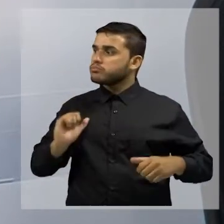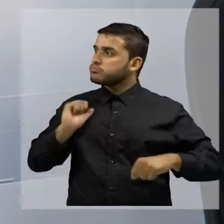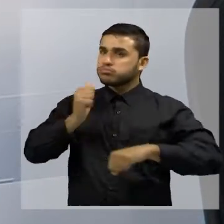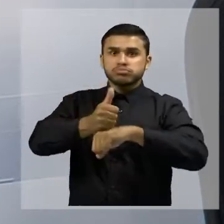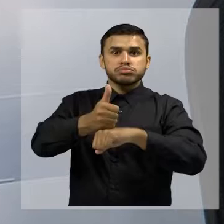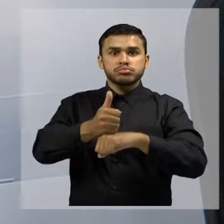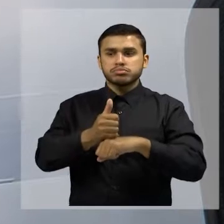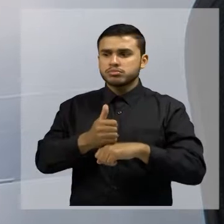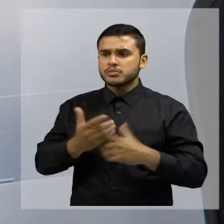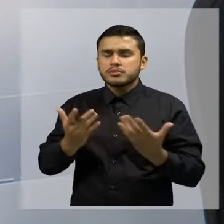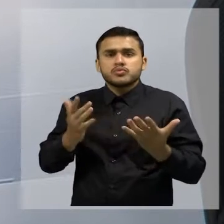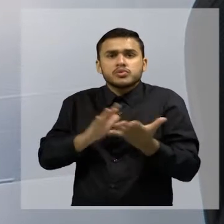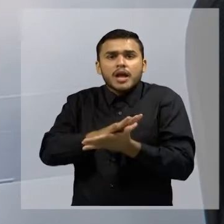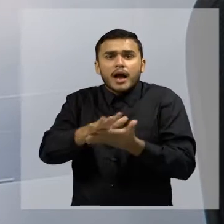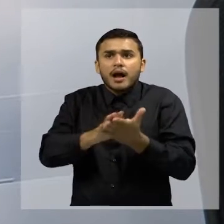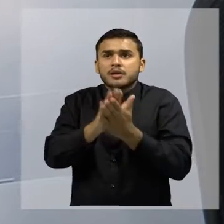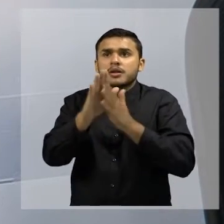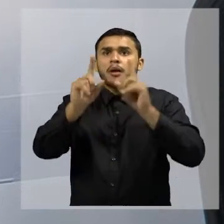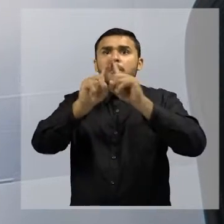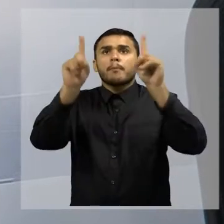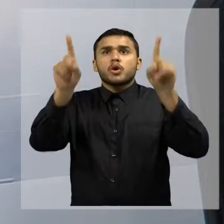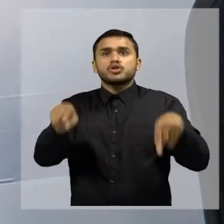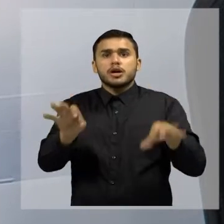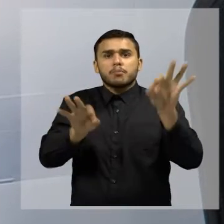Não havia um planejamento de governo, ficou muito claro,